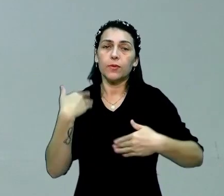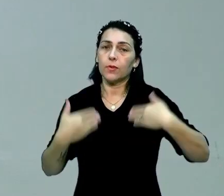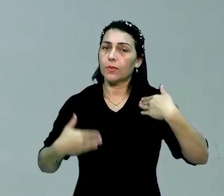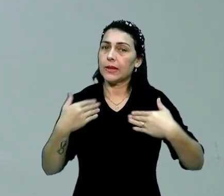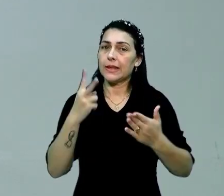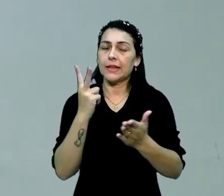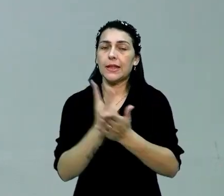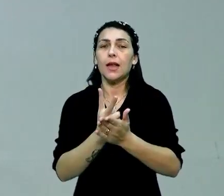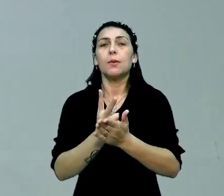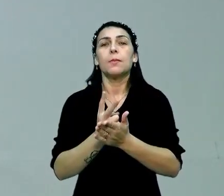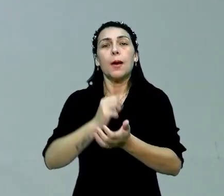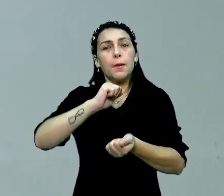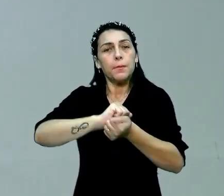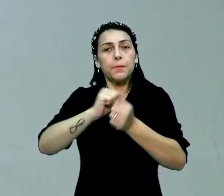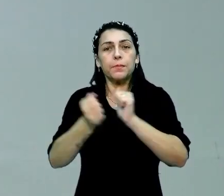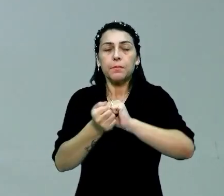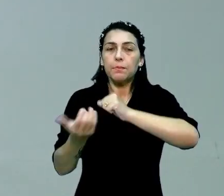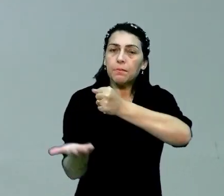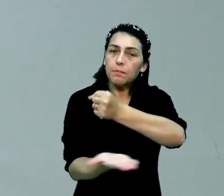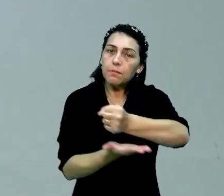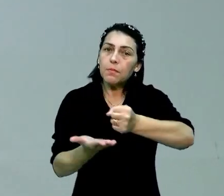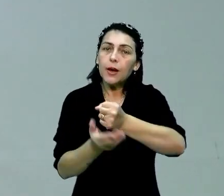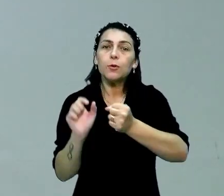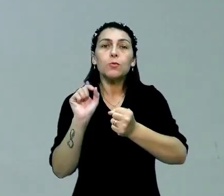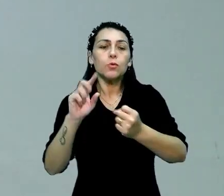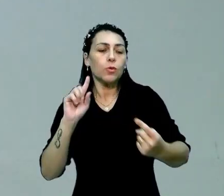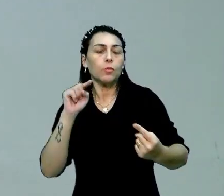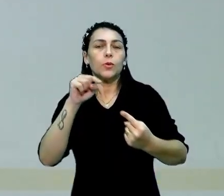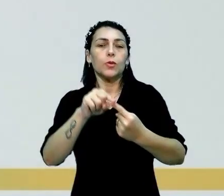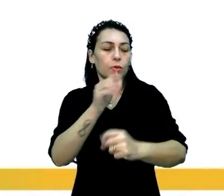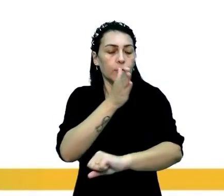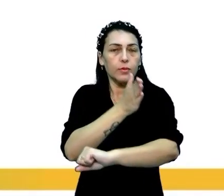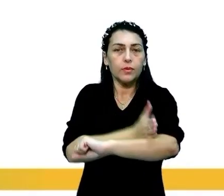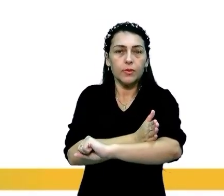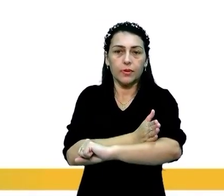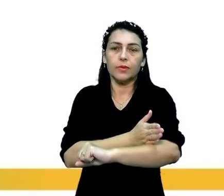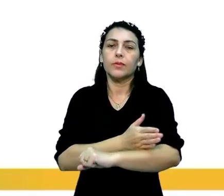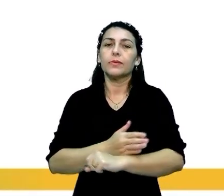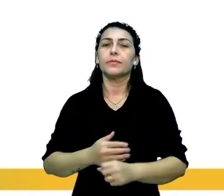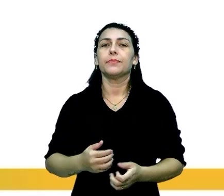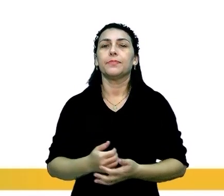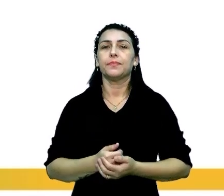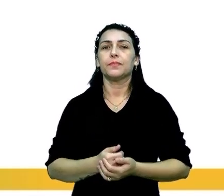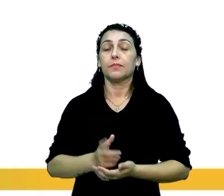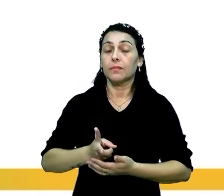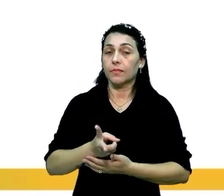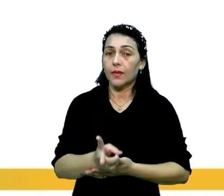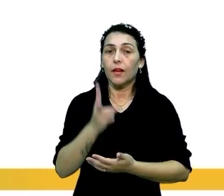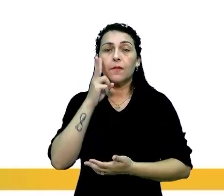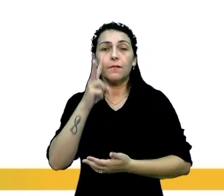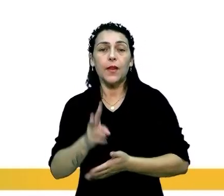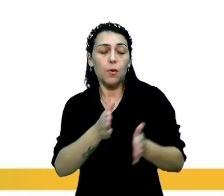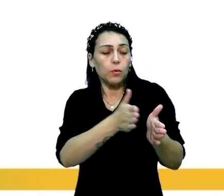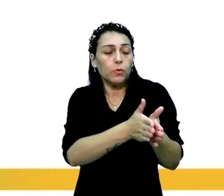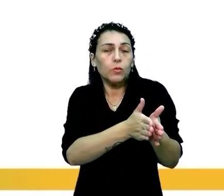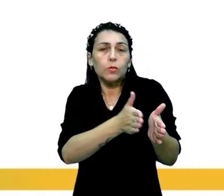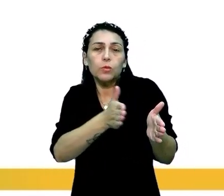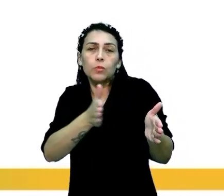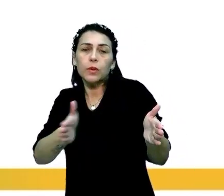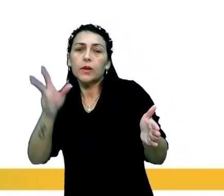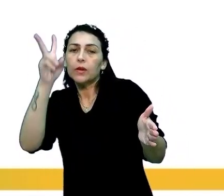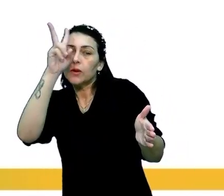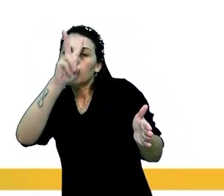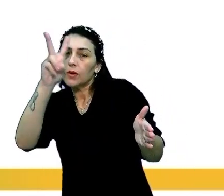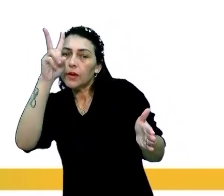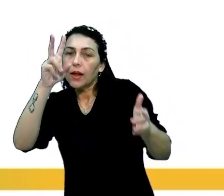ser um instrumento para os fins daquele período histórico, tranquilo? Então vamos até aqui continuar e ver aqui um pouquinho dos períodos